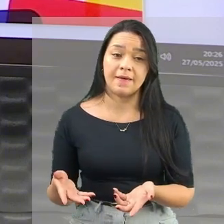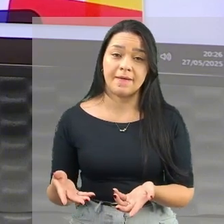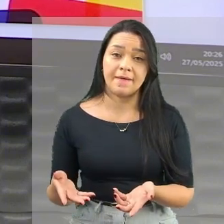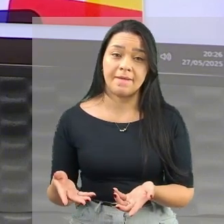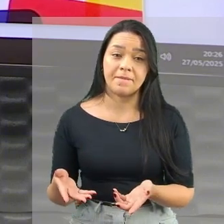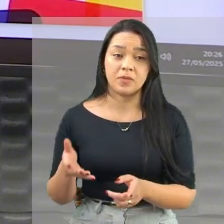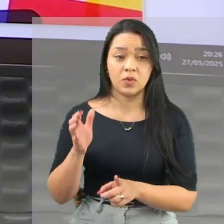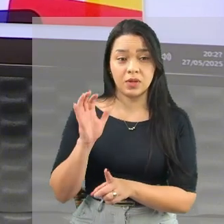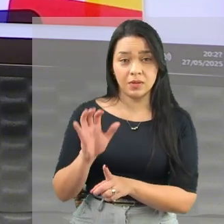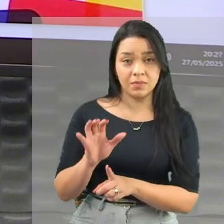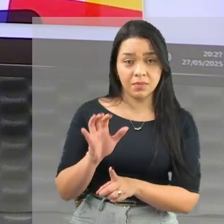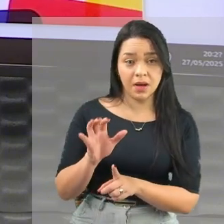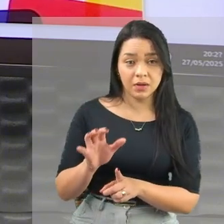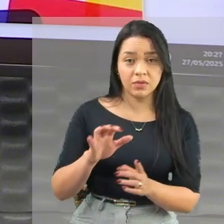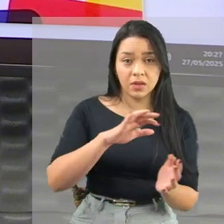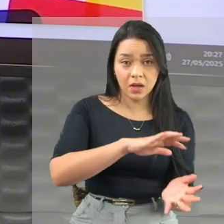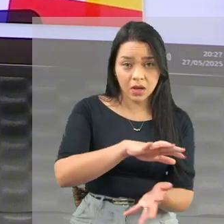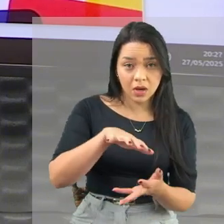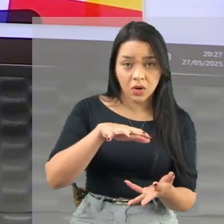do impacto da globalização